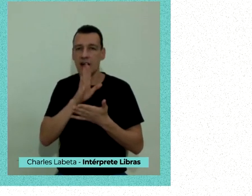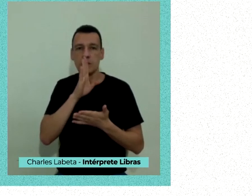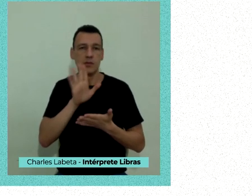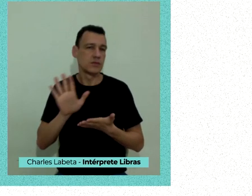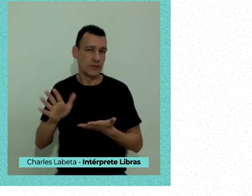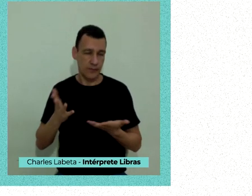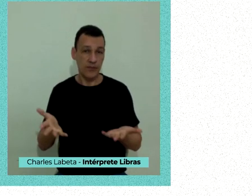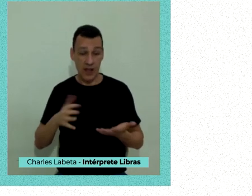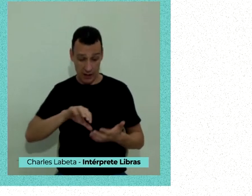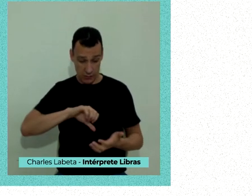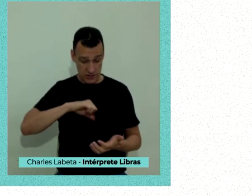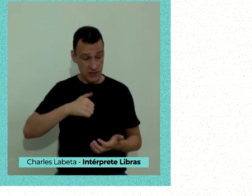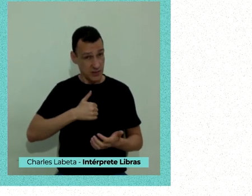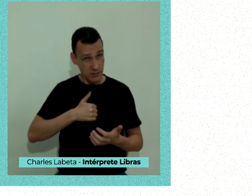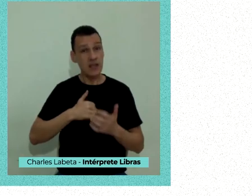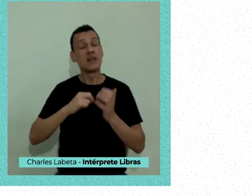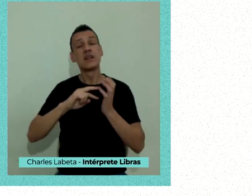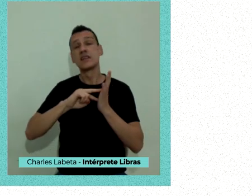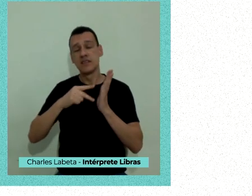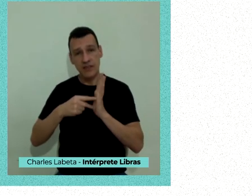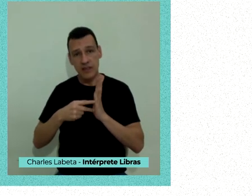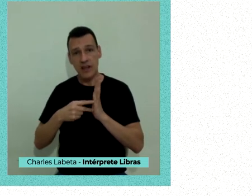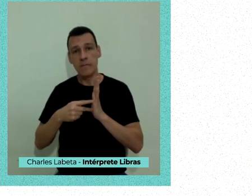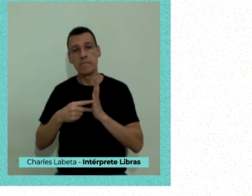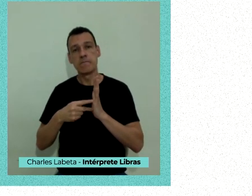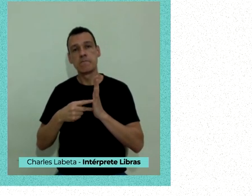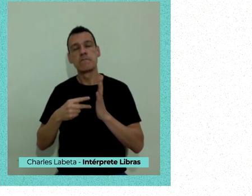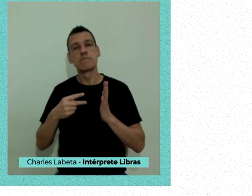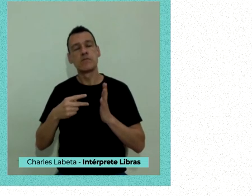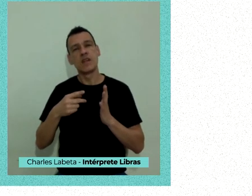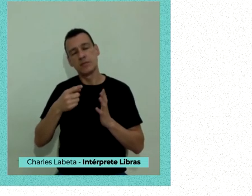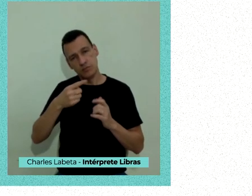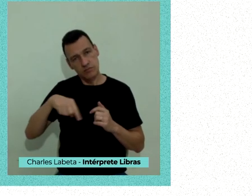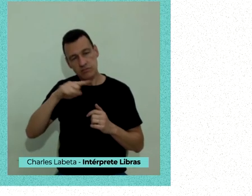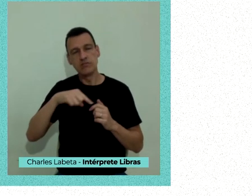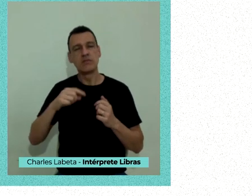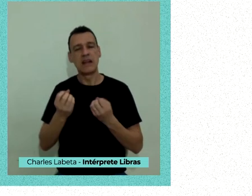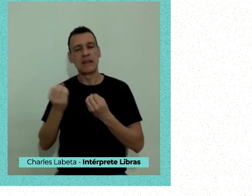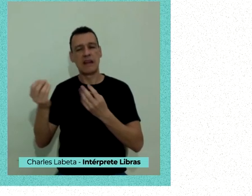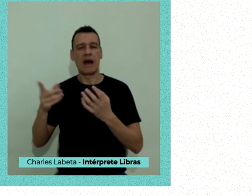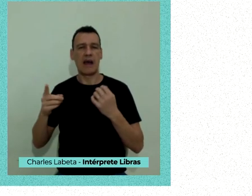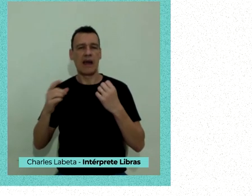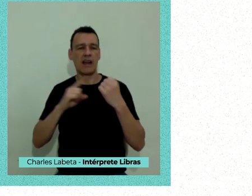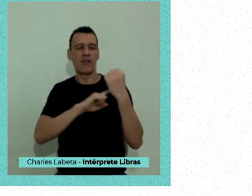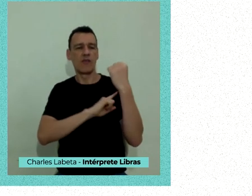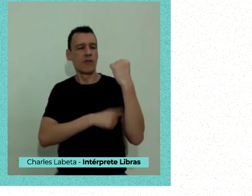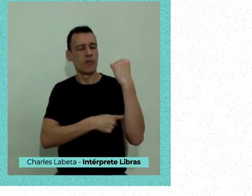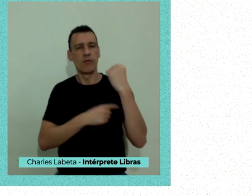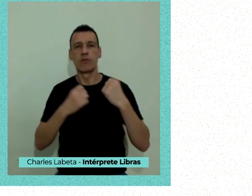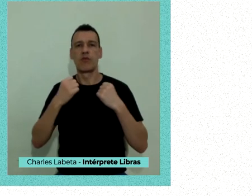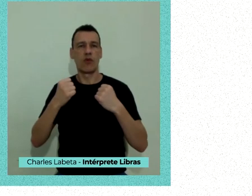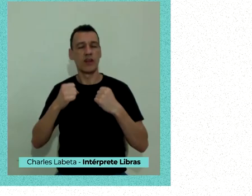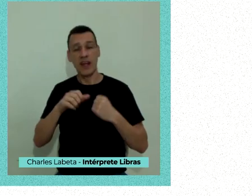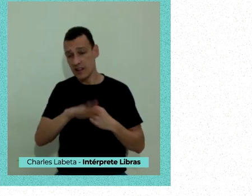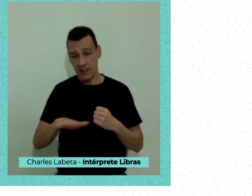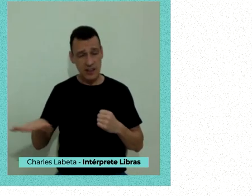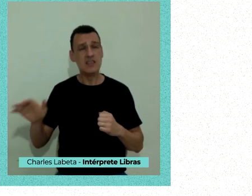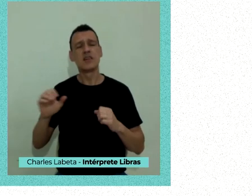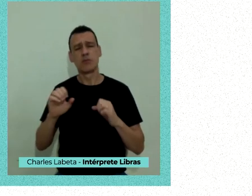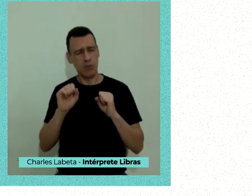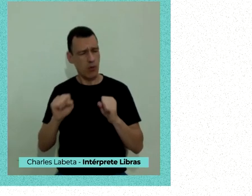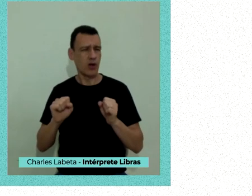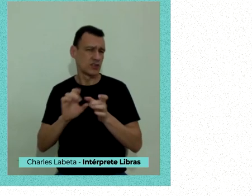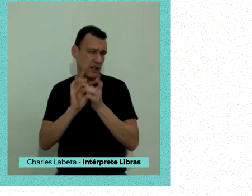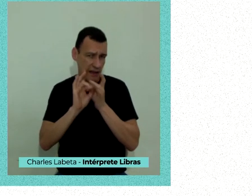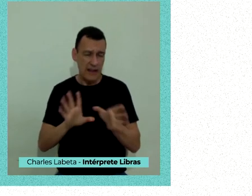campo, né, de você acessar o poder e as habilidades que essas crianças têm para elas conseguirem